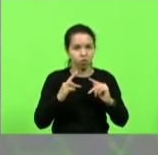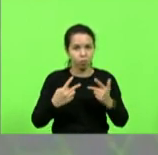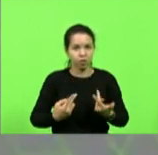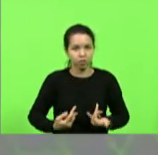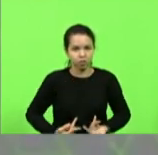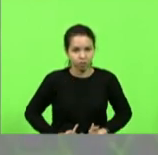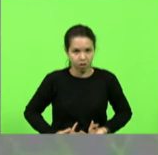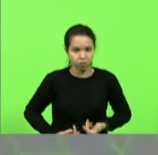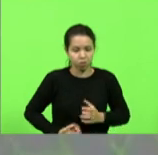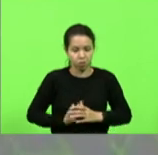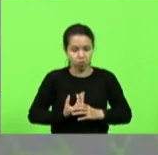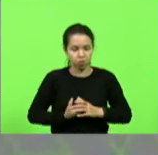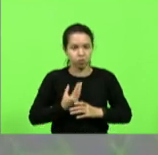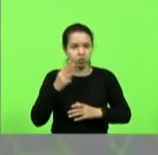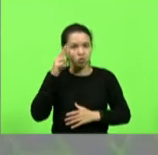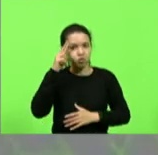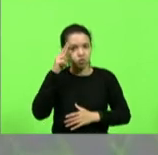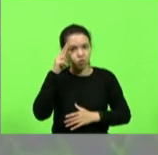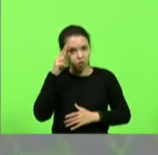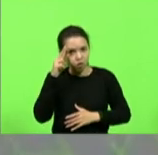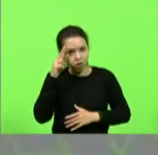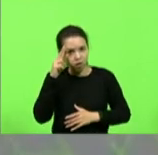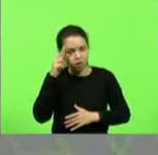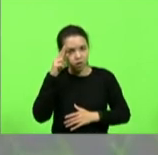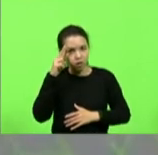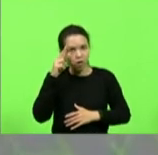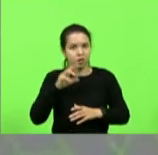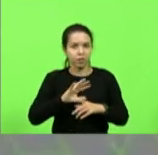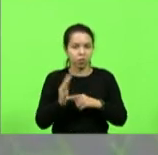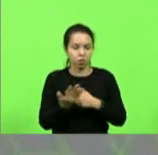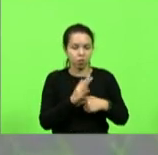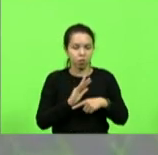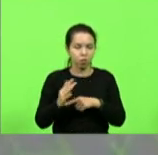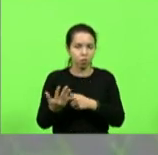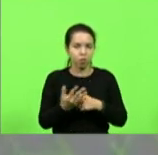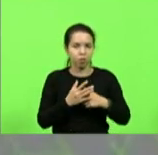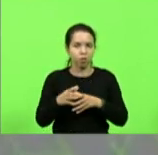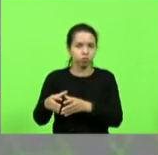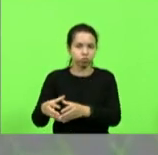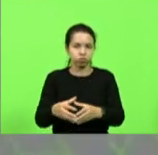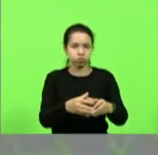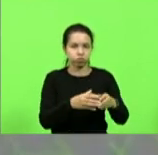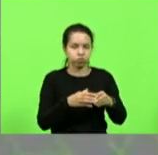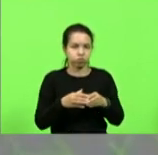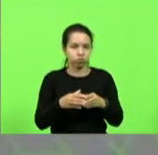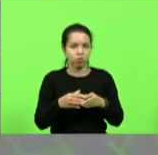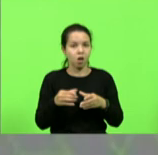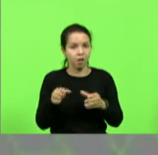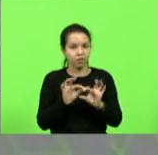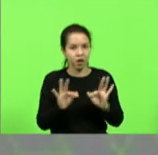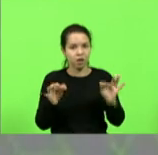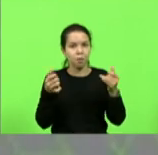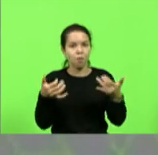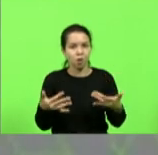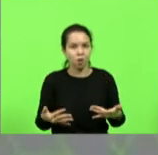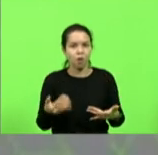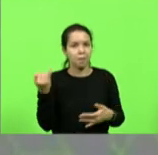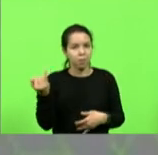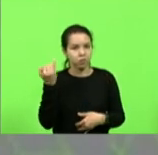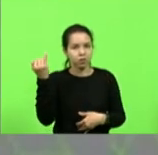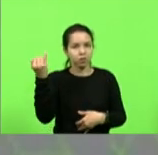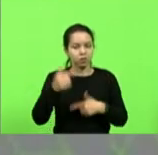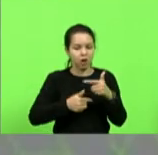e coletivamente pelo conjunto dos homens. Essa frase acho que demonstra bem a importância do trabalho e do olhar